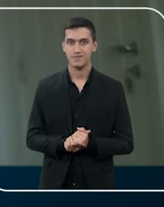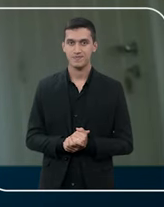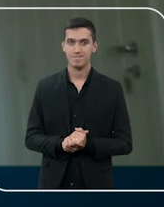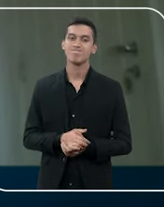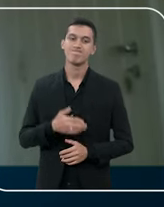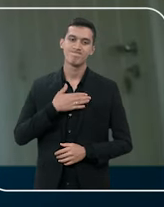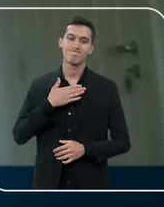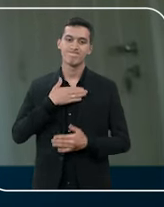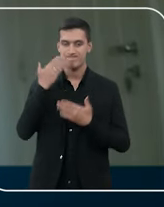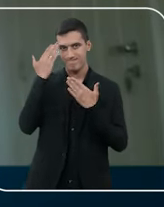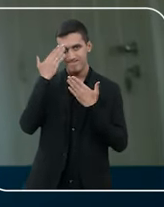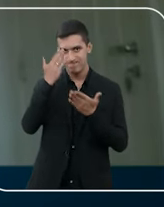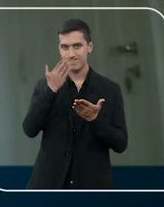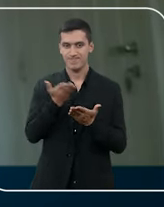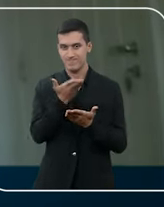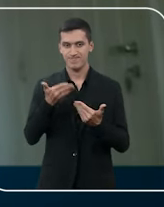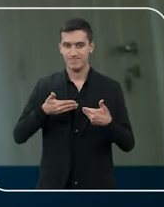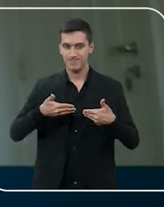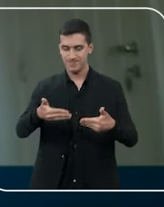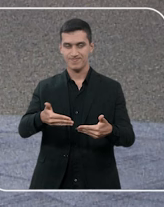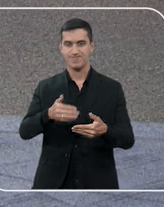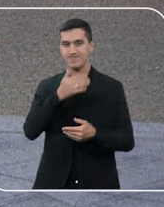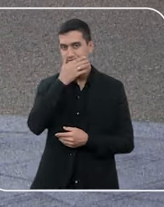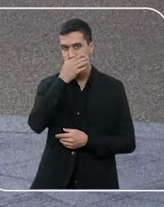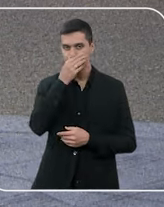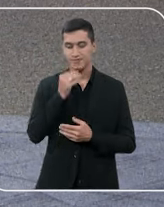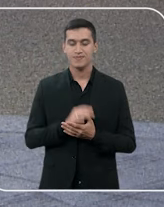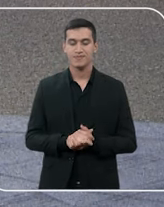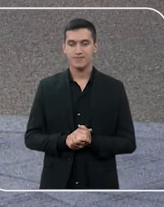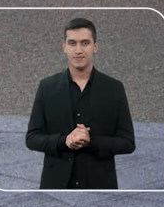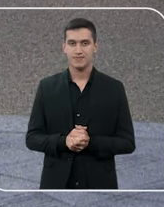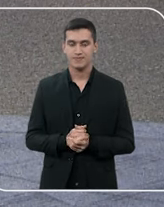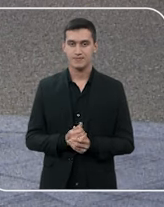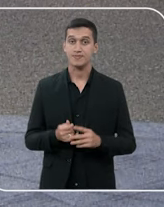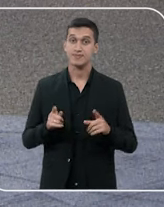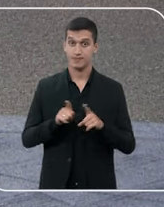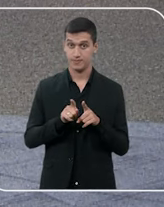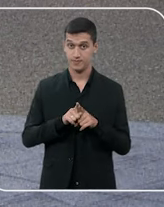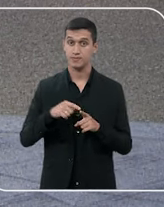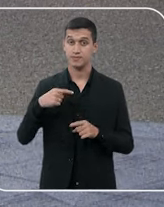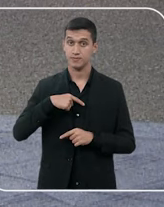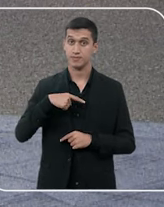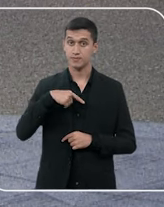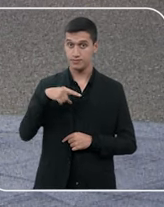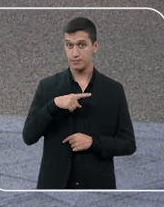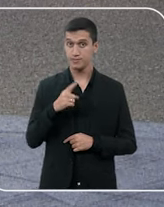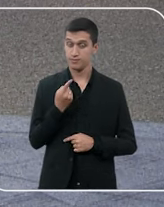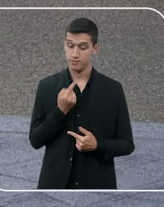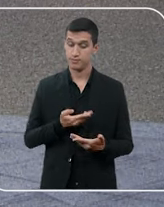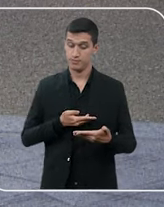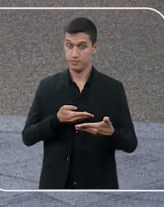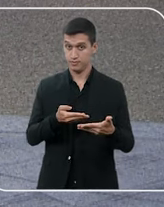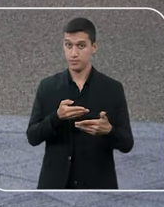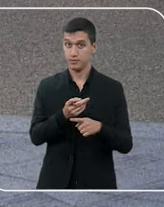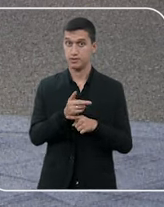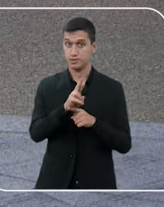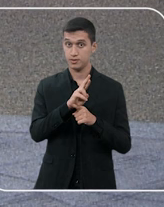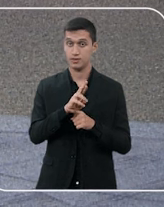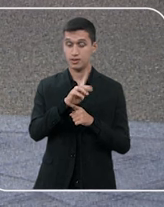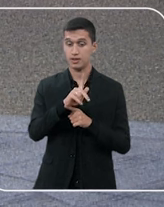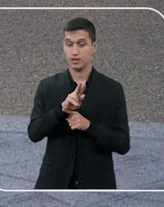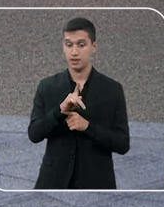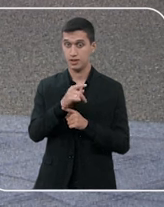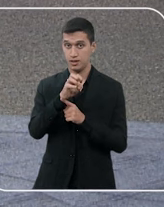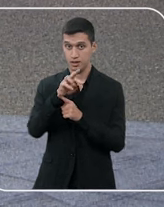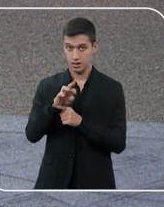agradeço o convite. Muito obrigada. Também temos como nosso convidado o doutor Guilherme César Pinheiro.